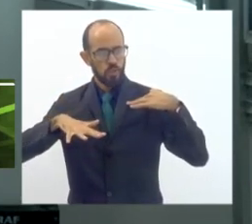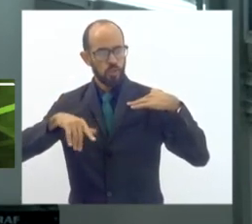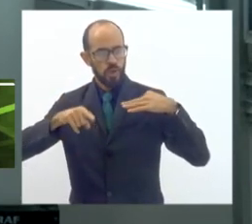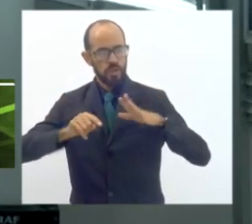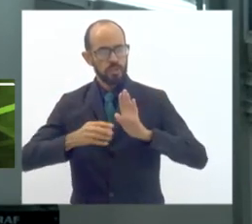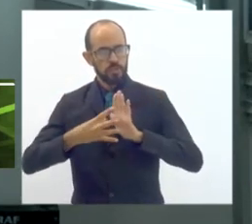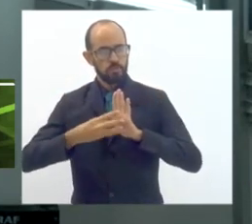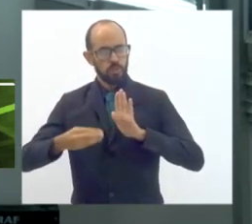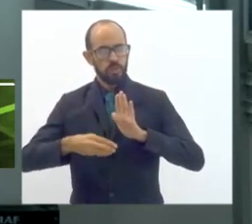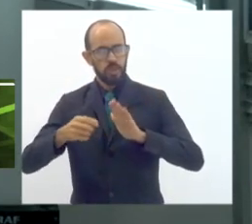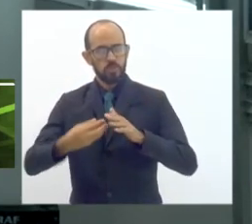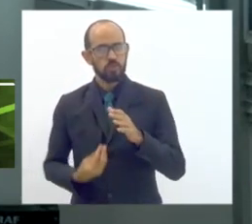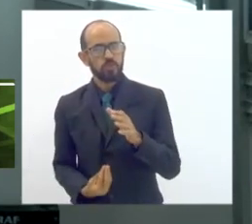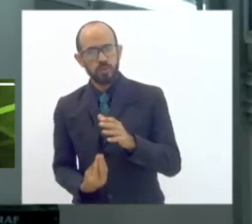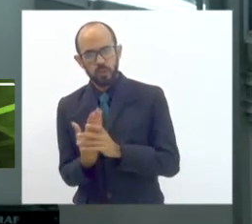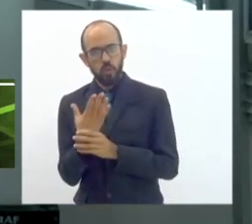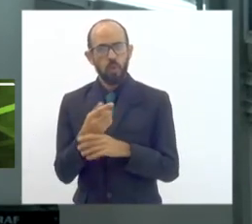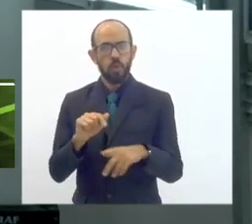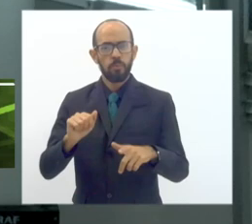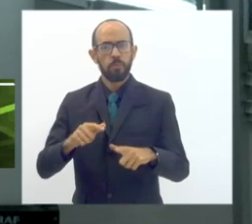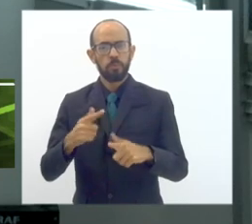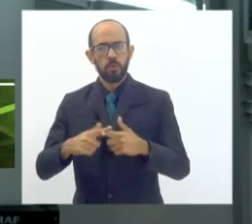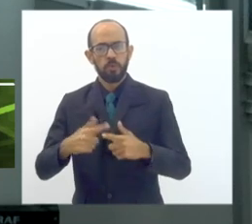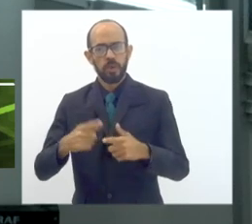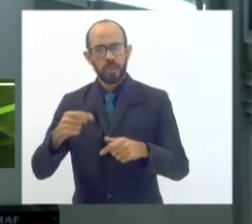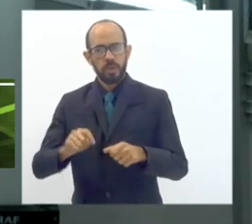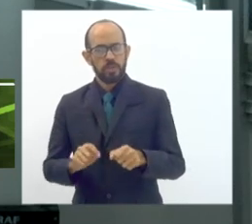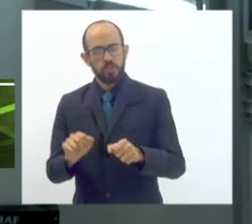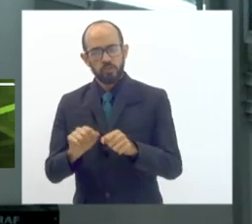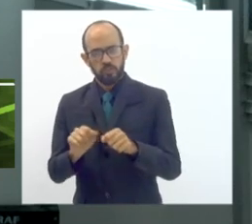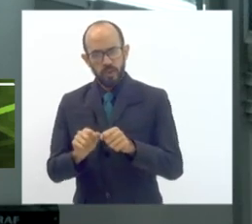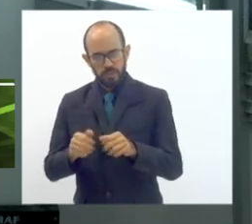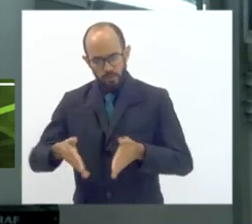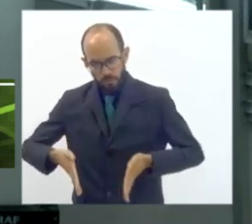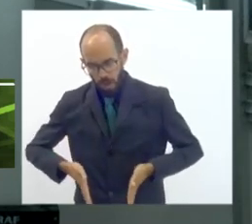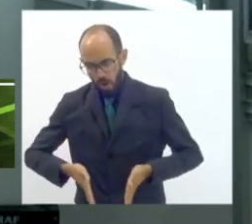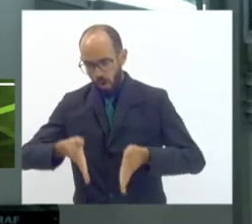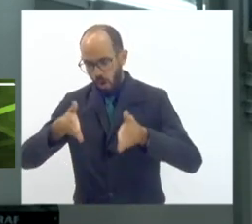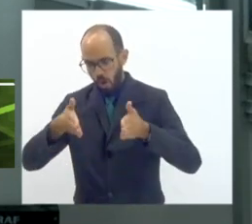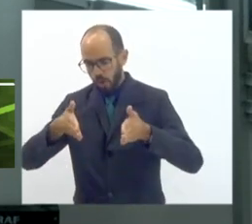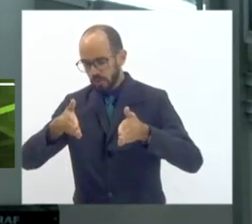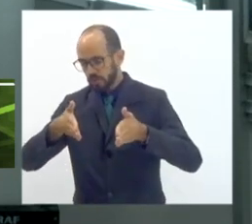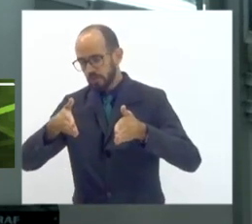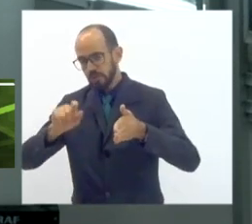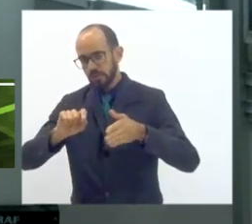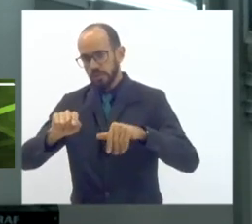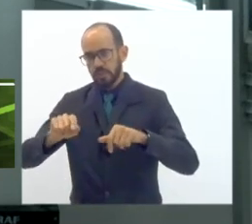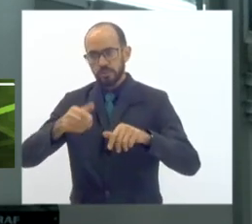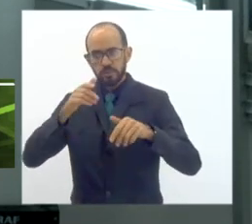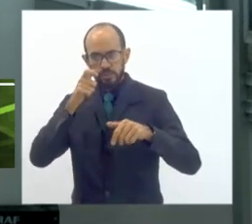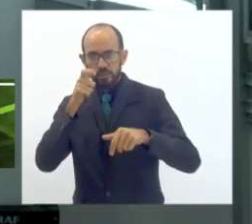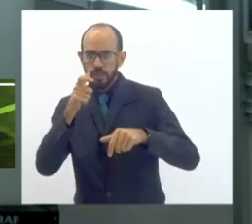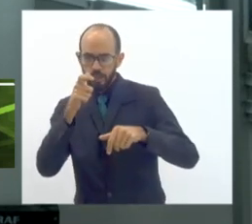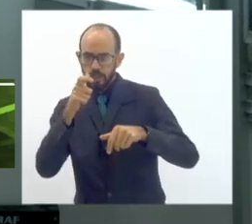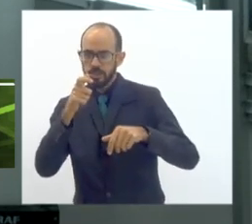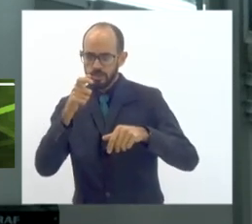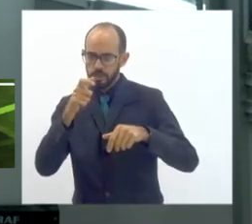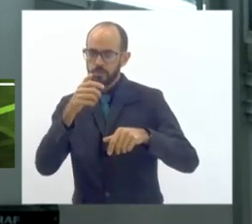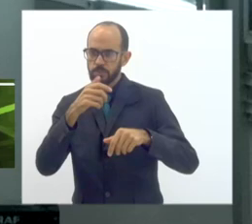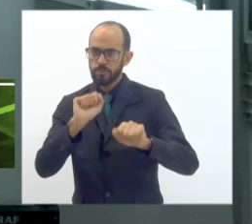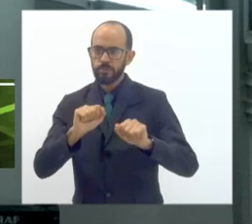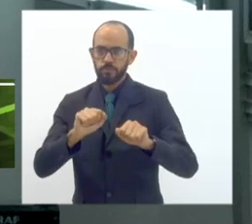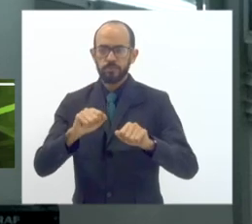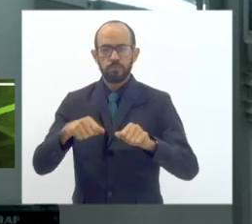da necessidade de criarmos uma rota em fluxo turístico de toda a nossa região, com o objetivo de tornar conhecida a beleza,